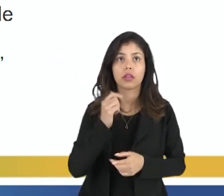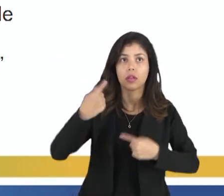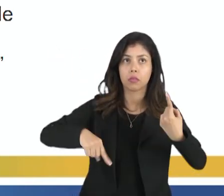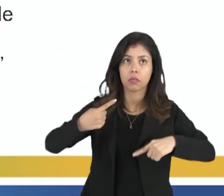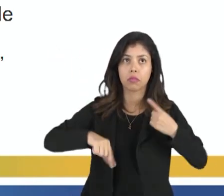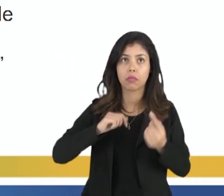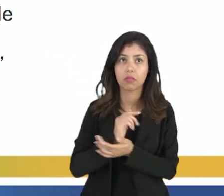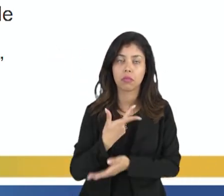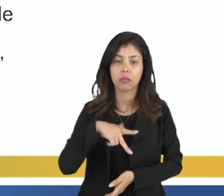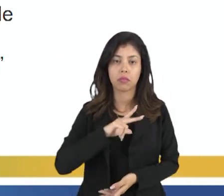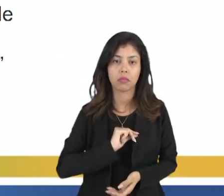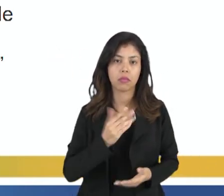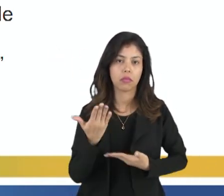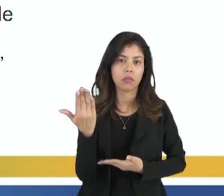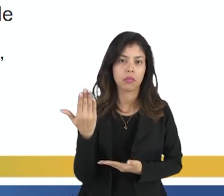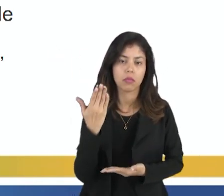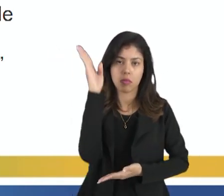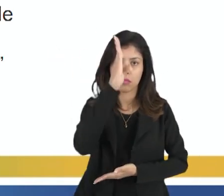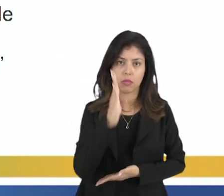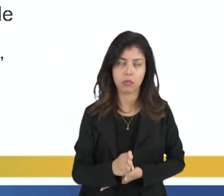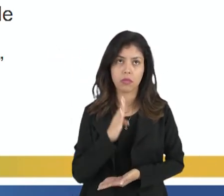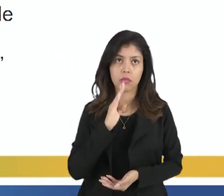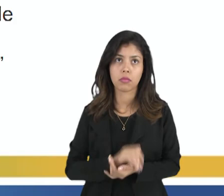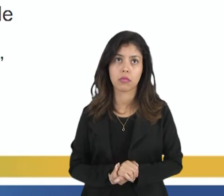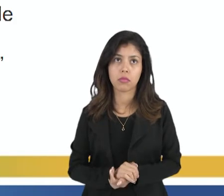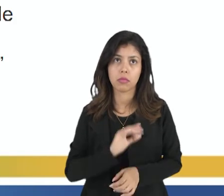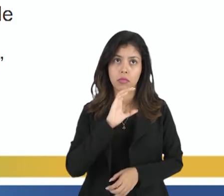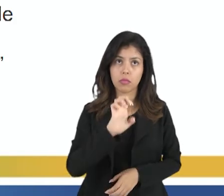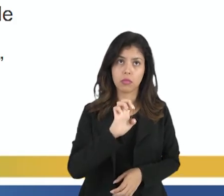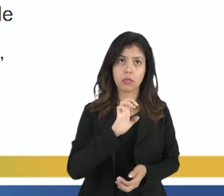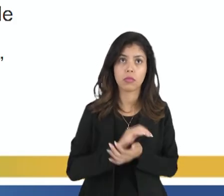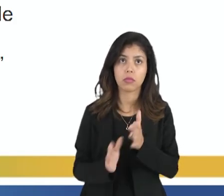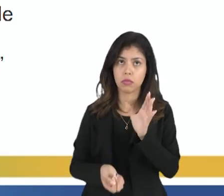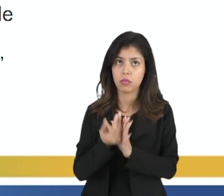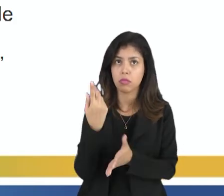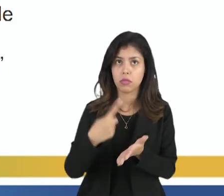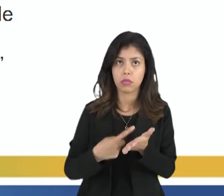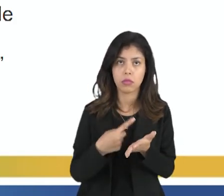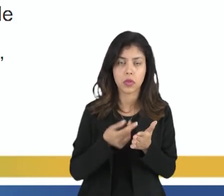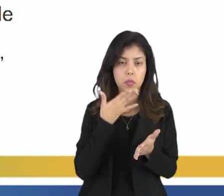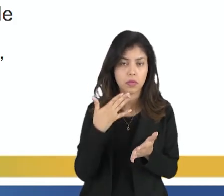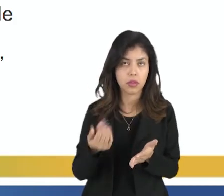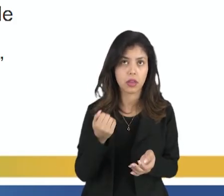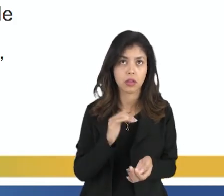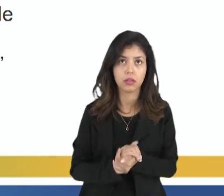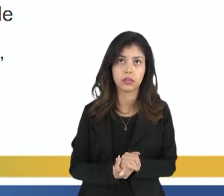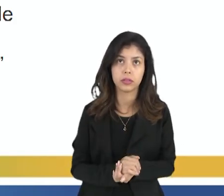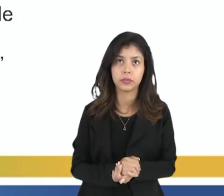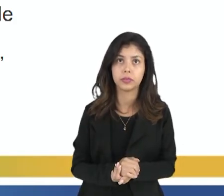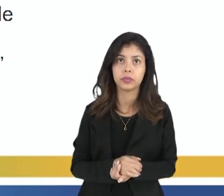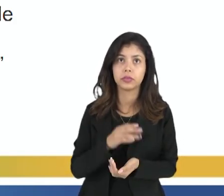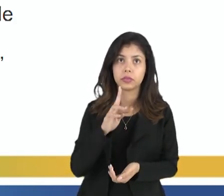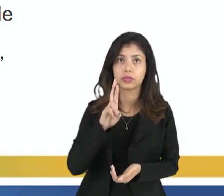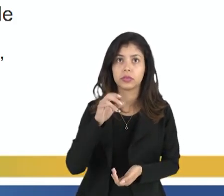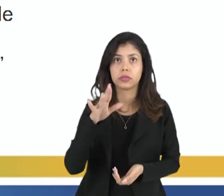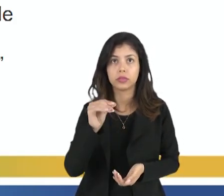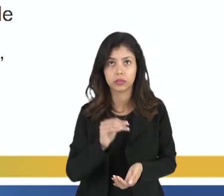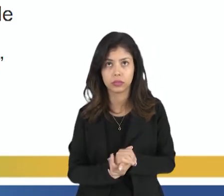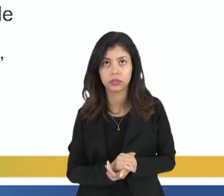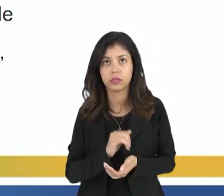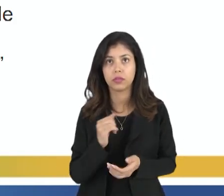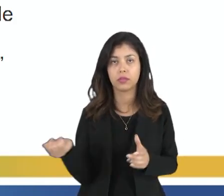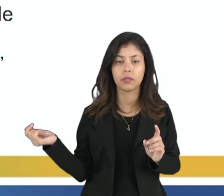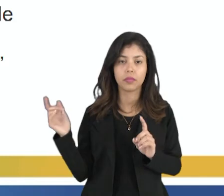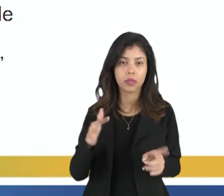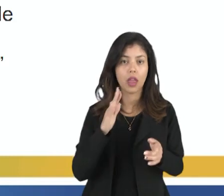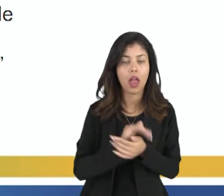maçonaria na política de Portugal em relação ao Brasil. E E. Criou condições favoráveis à